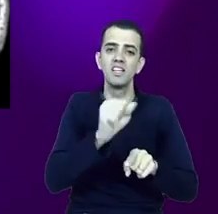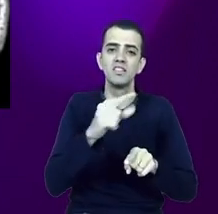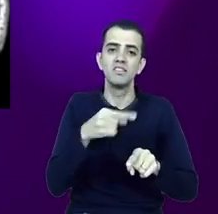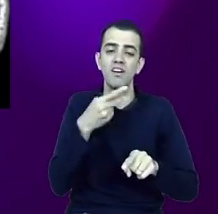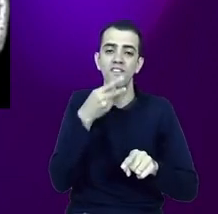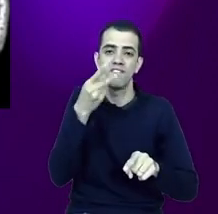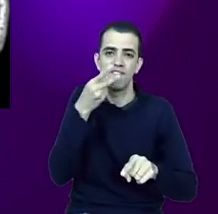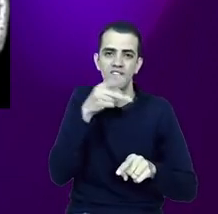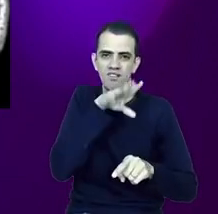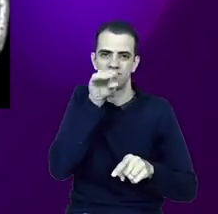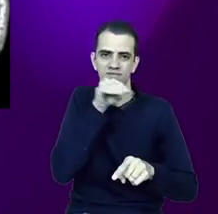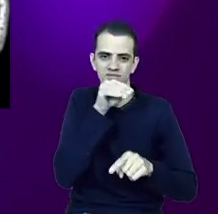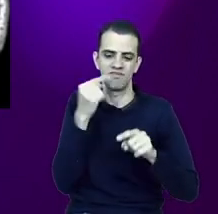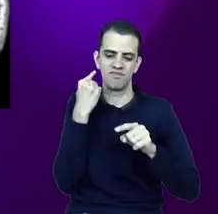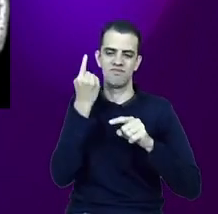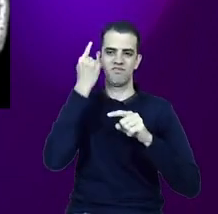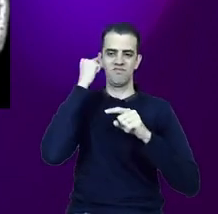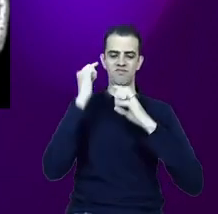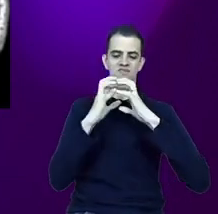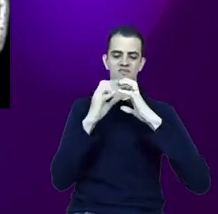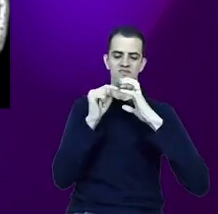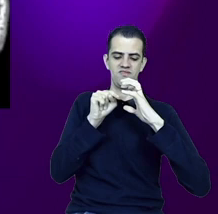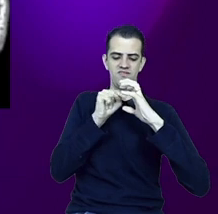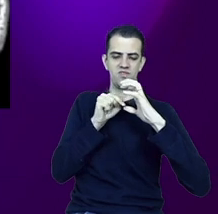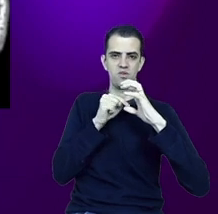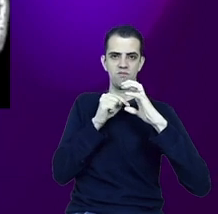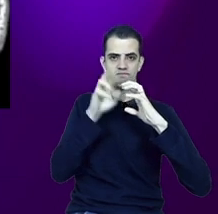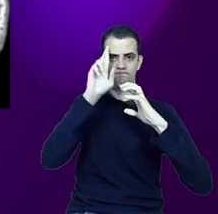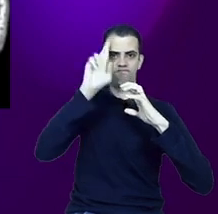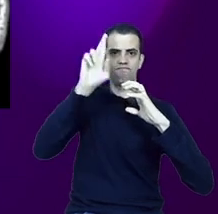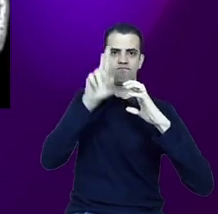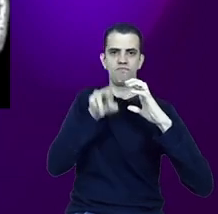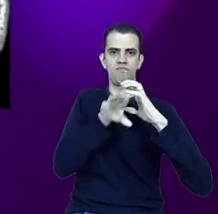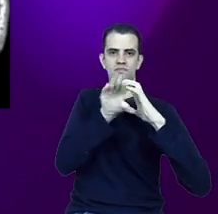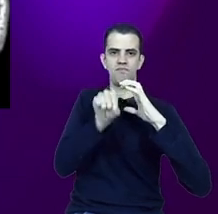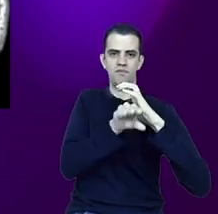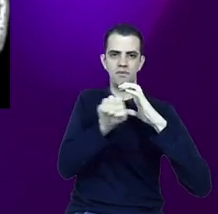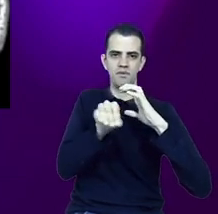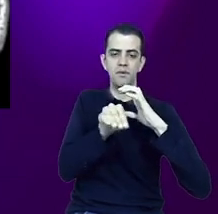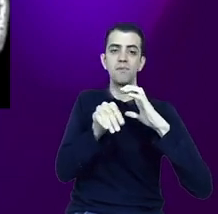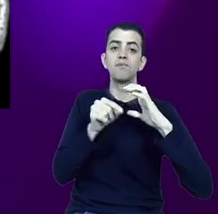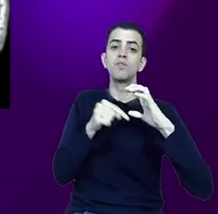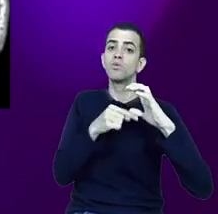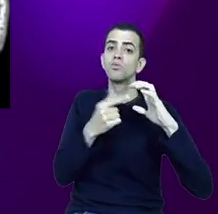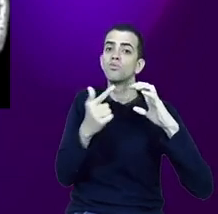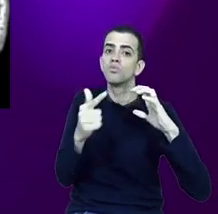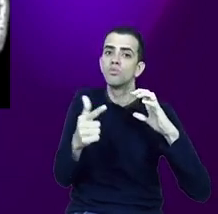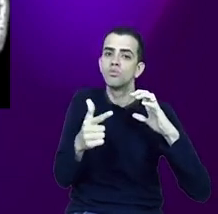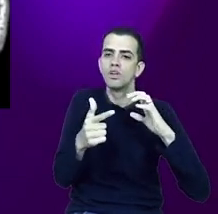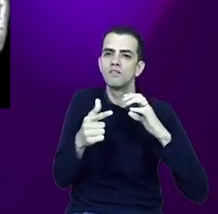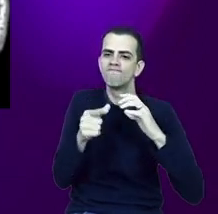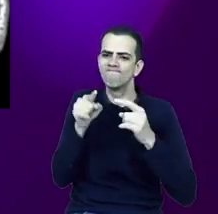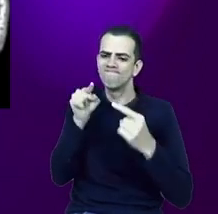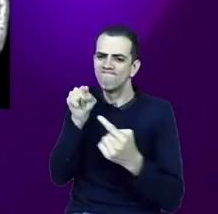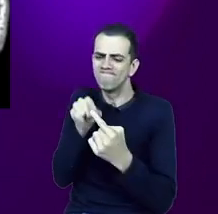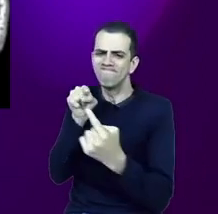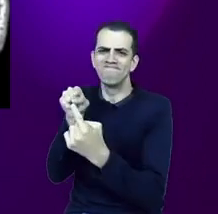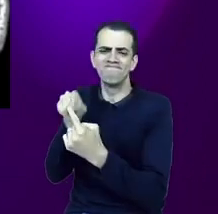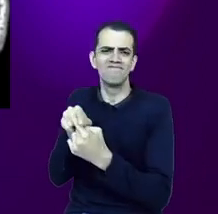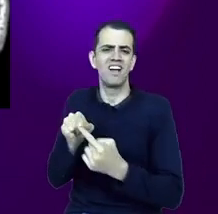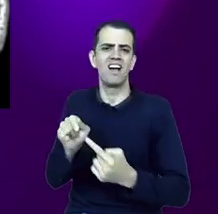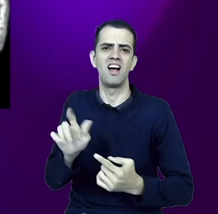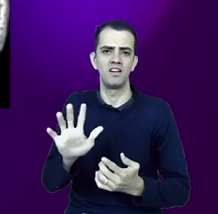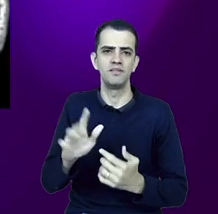uma certa cautela, por não ter uma sensibilidade, uma especificidade muito alta. O DTI, né,